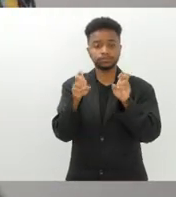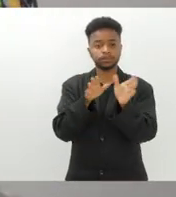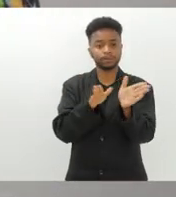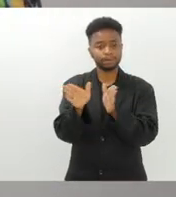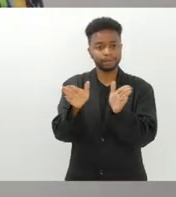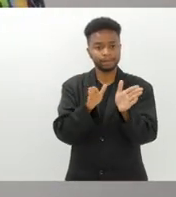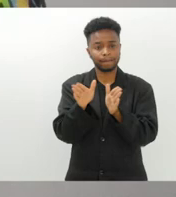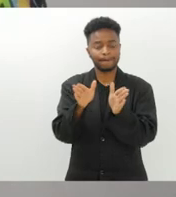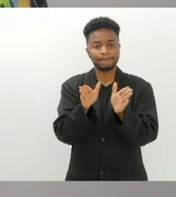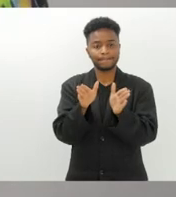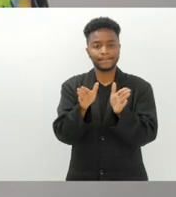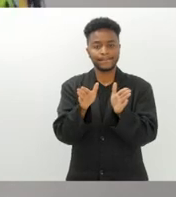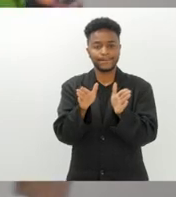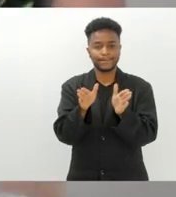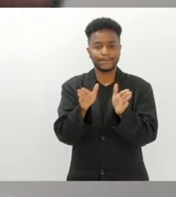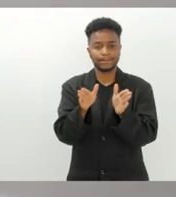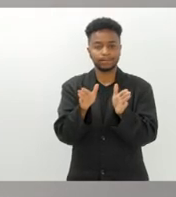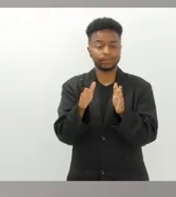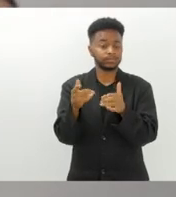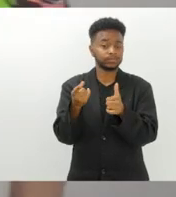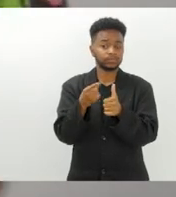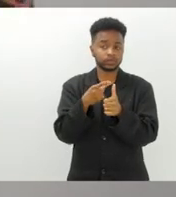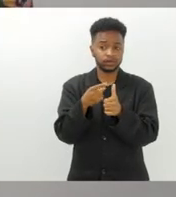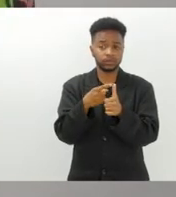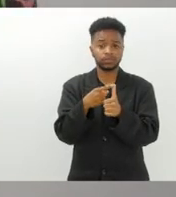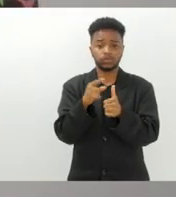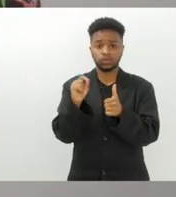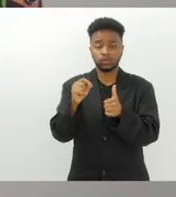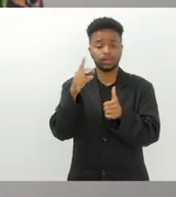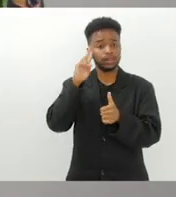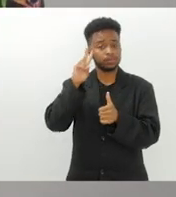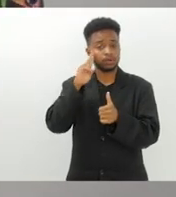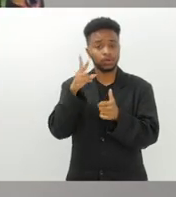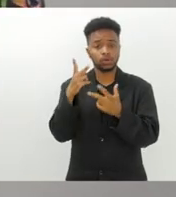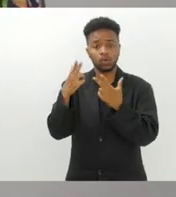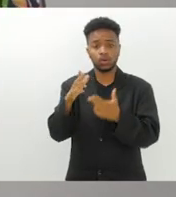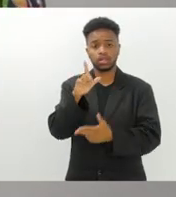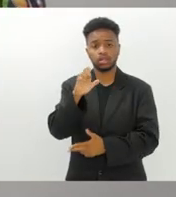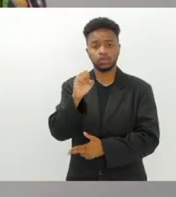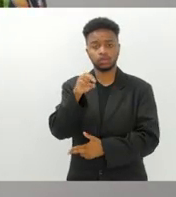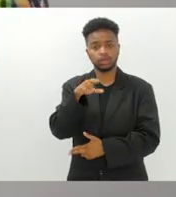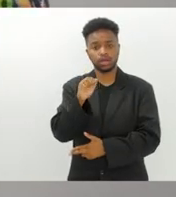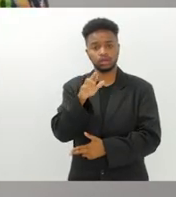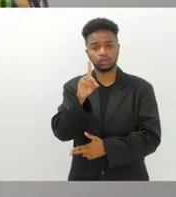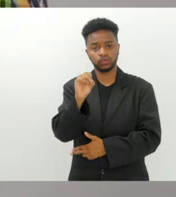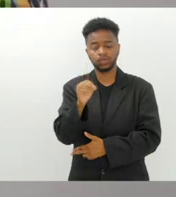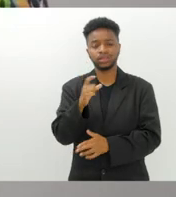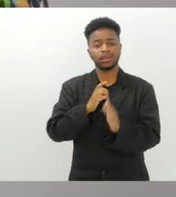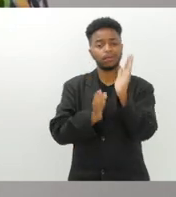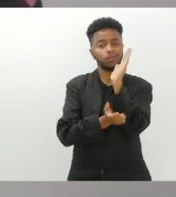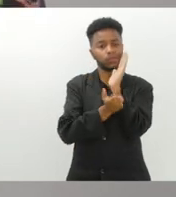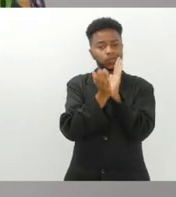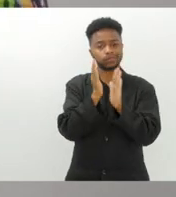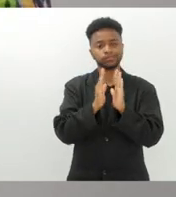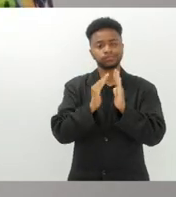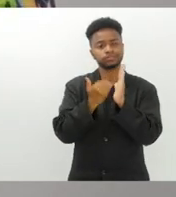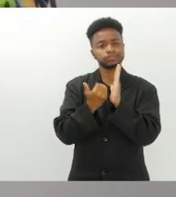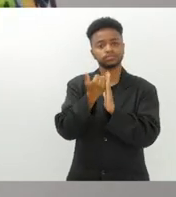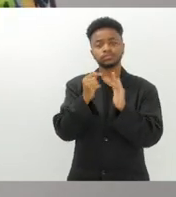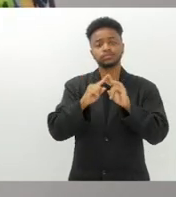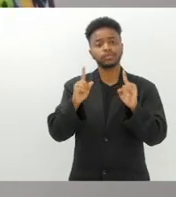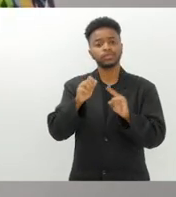acessibilidade, primeiro, reiterando o que o Leonardo falou, acaba sendo uma burocratização, e segundo que, né, quem está